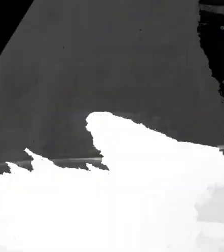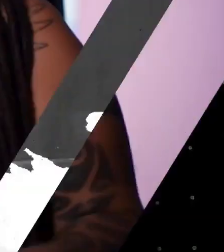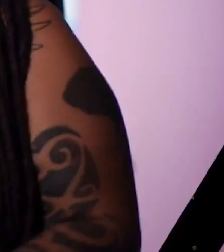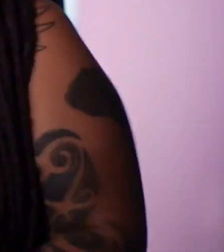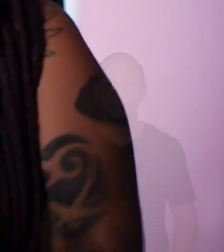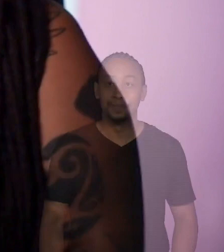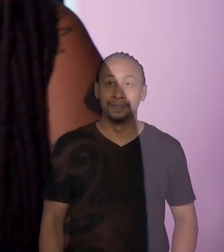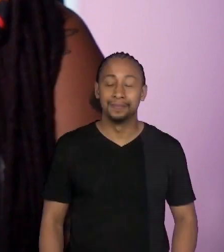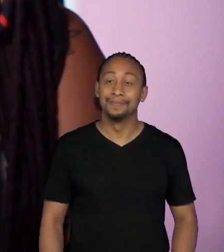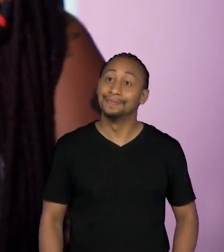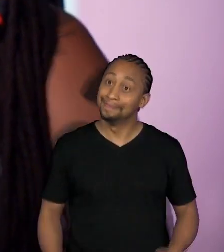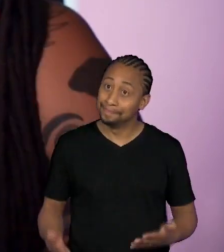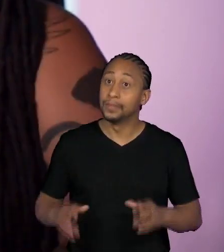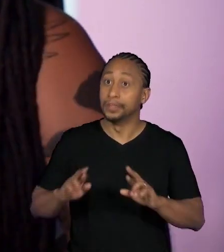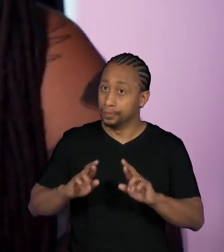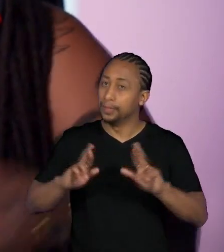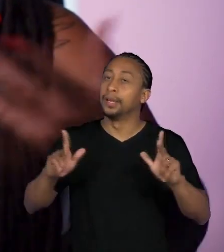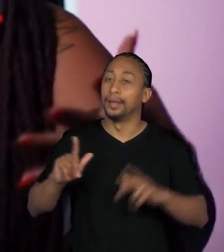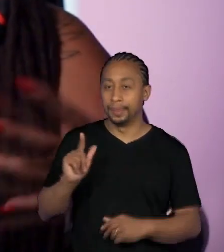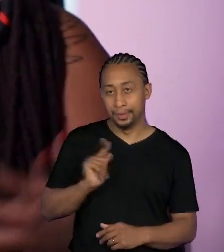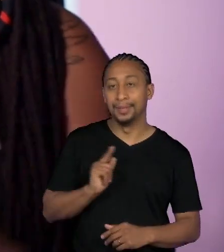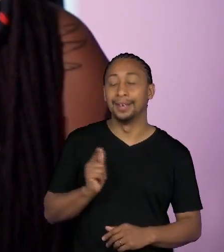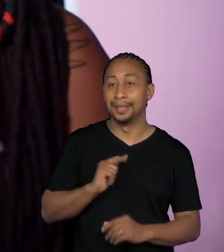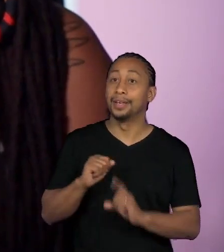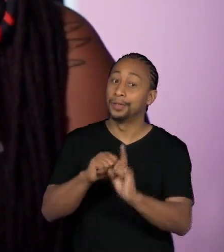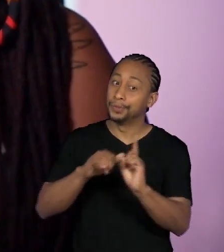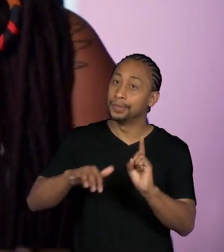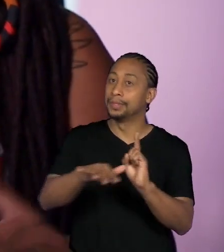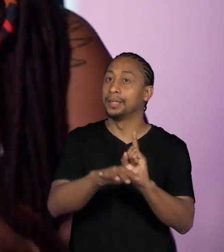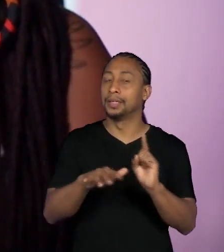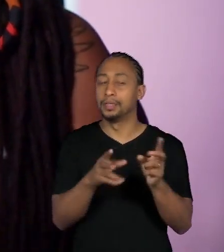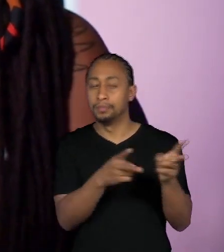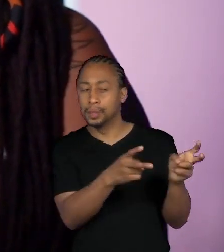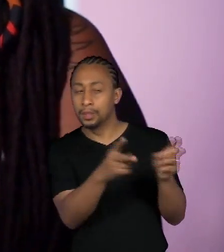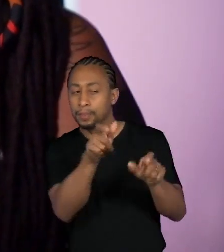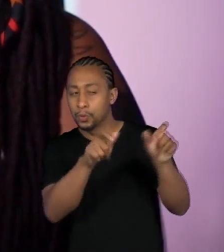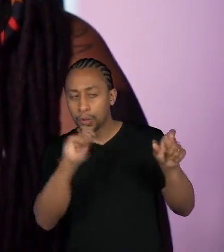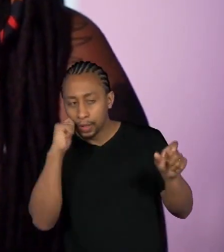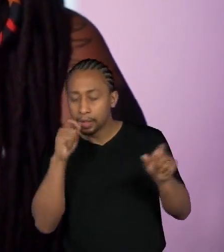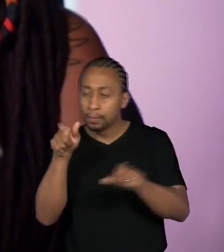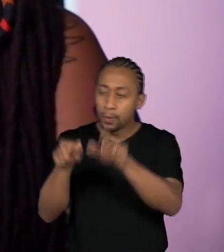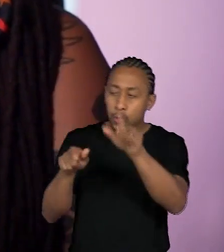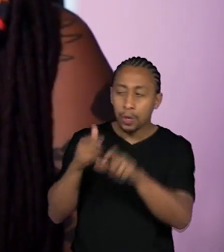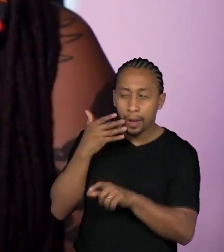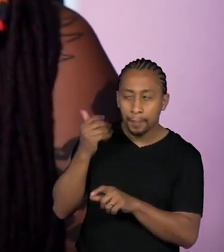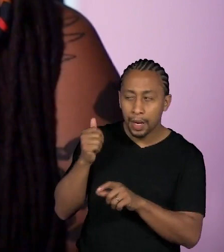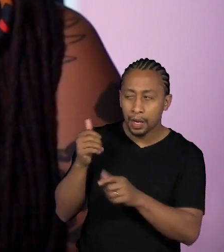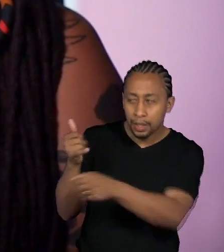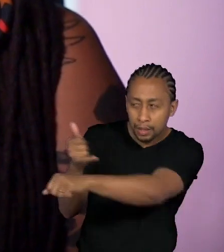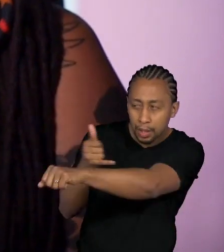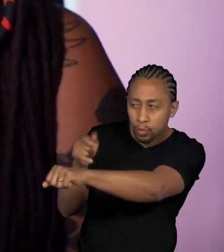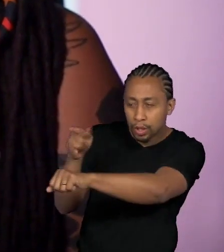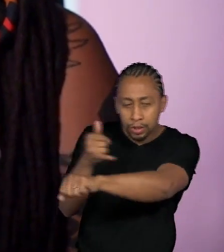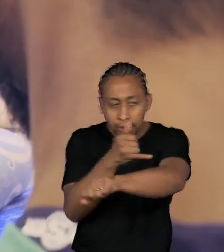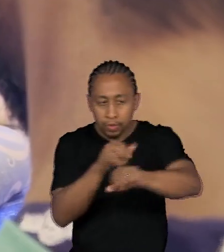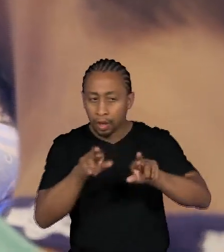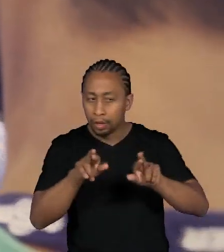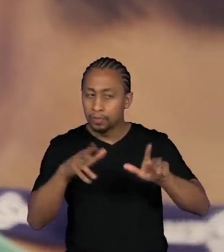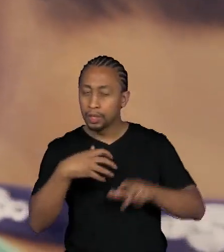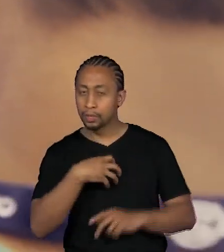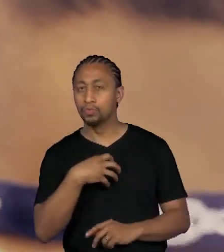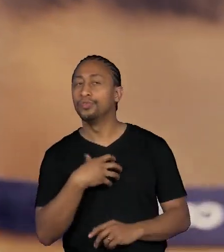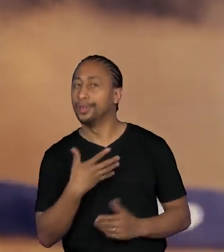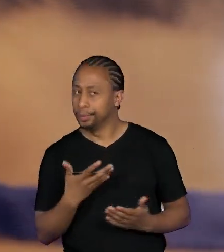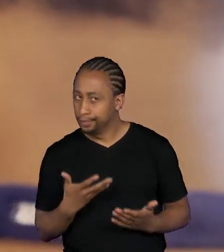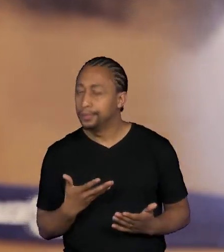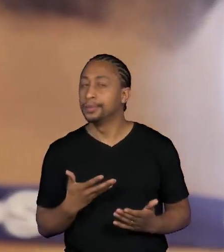Com certeza há diferença, né? A sociedade enxerga pessoas pretas e pessoas brancas tatuadas de uma forma diferente, né?